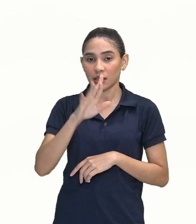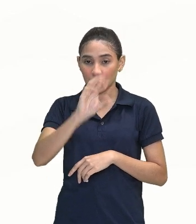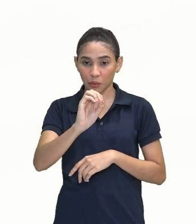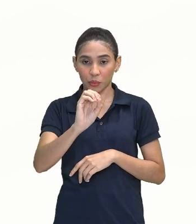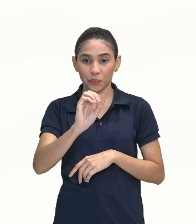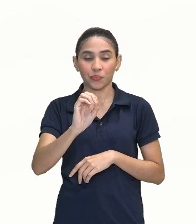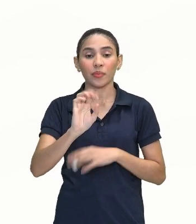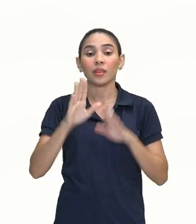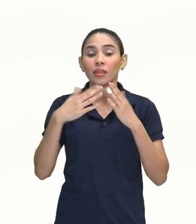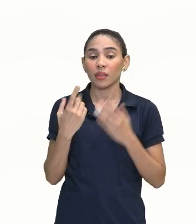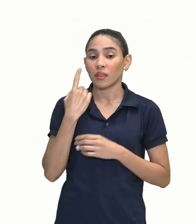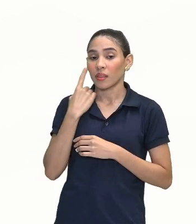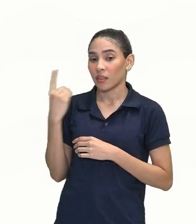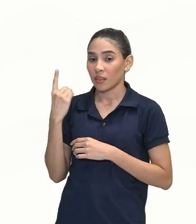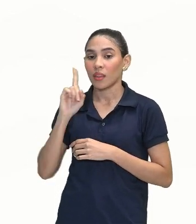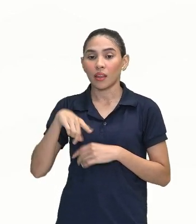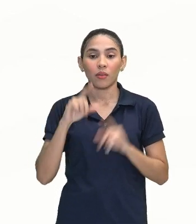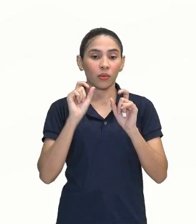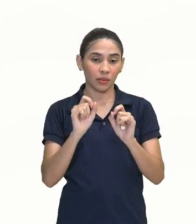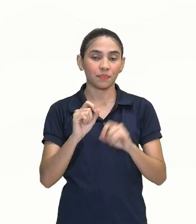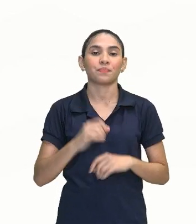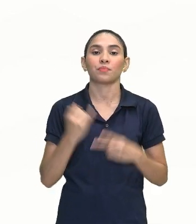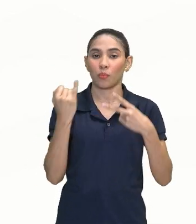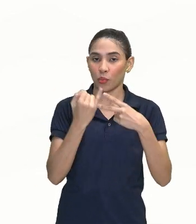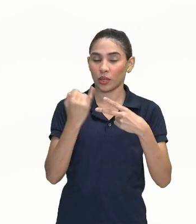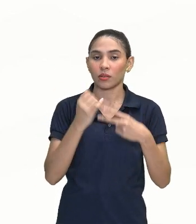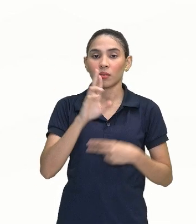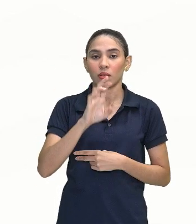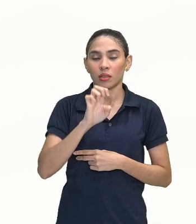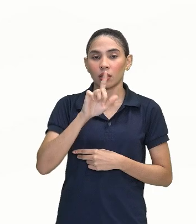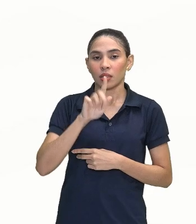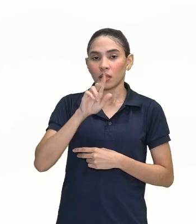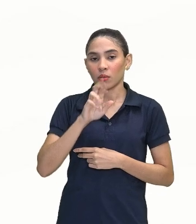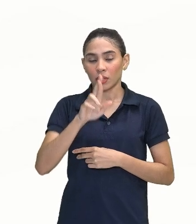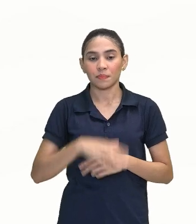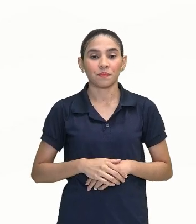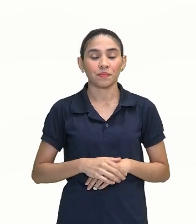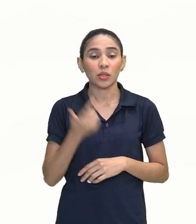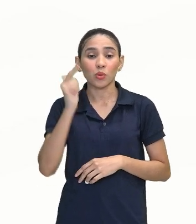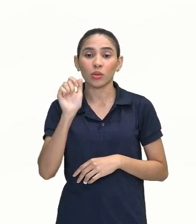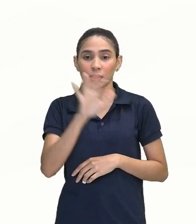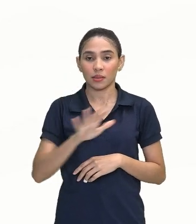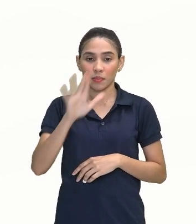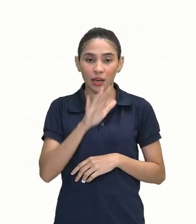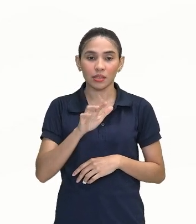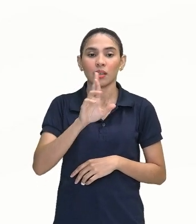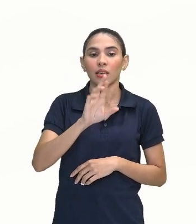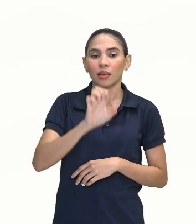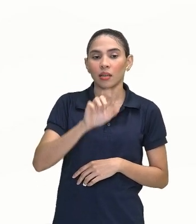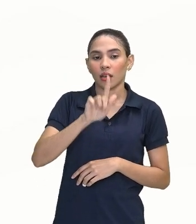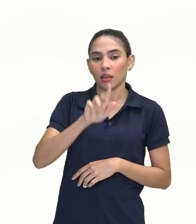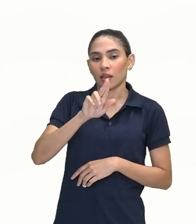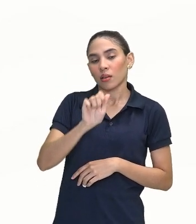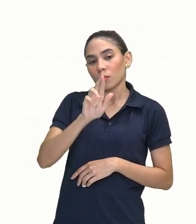somente esse triângulo será um polígono regular. As outras figuras regulares, digamos